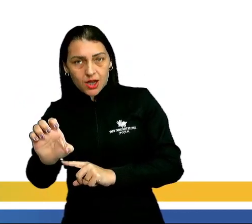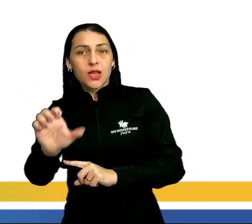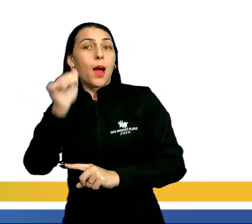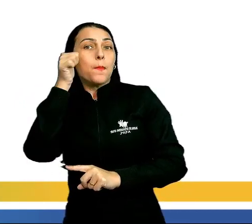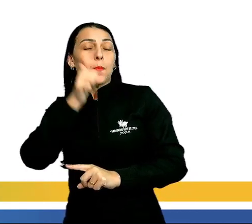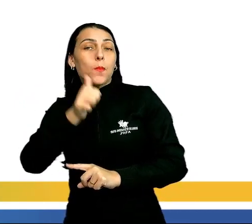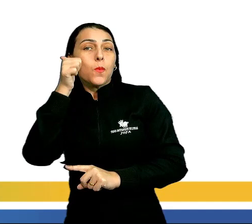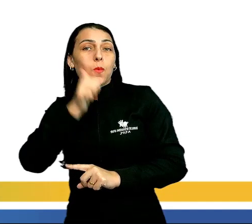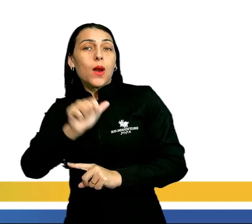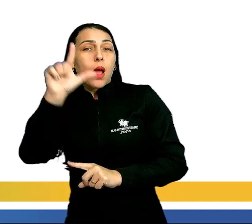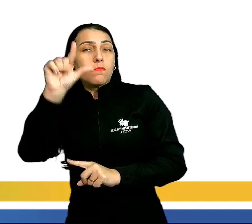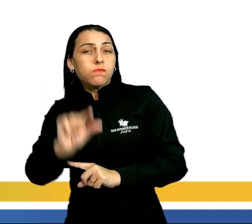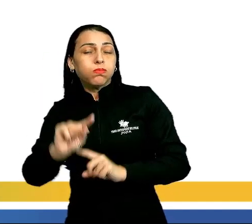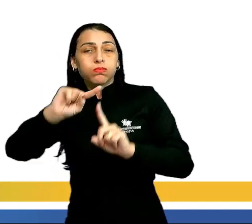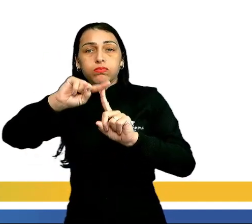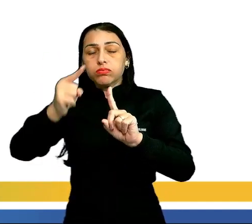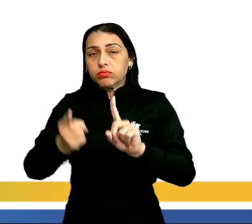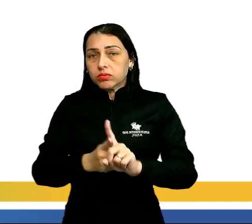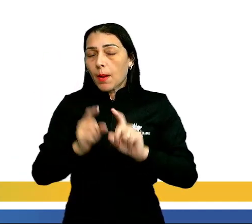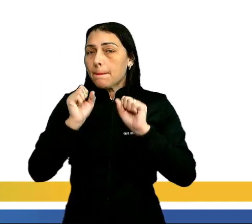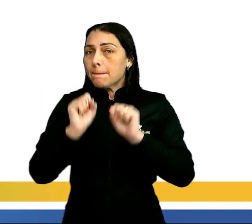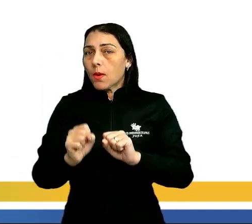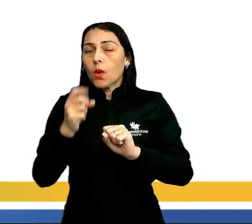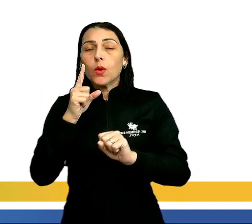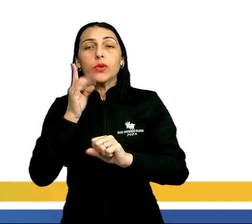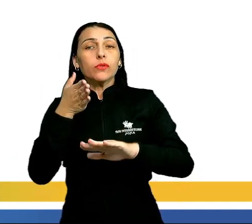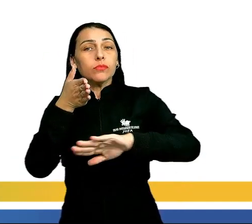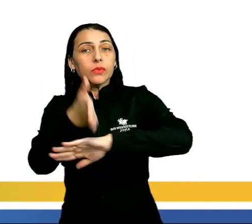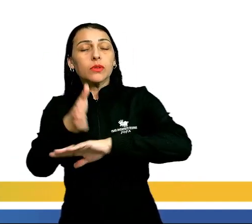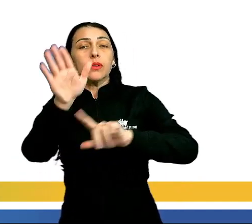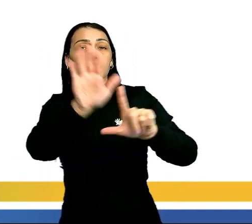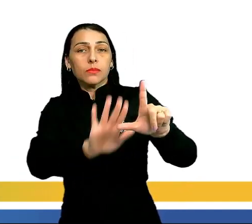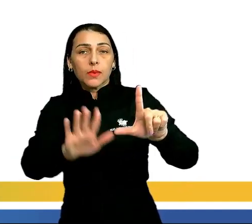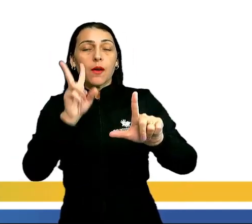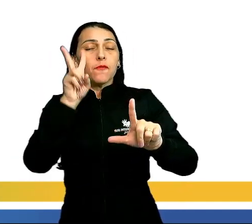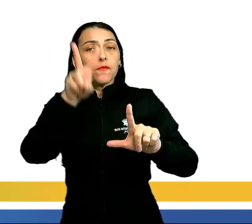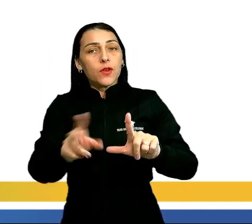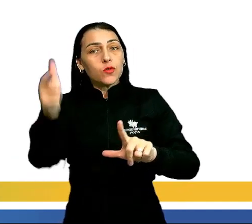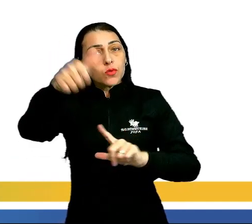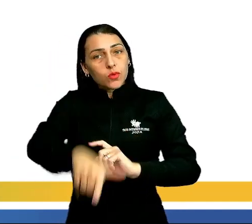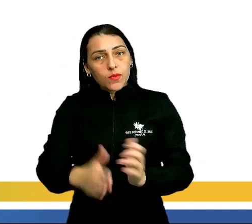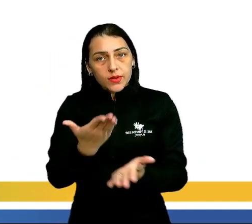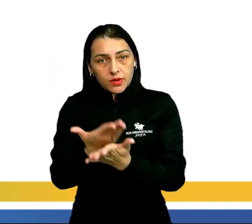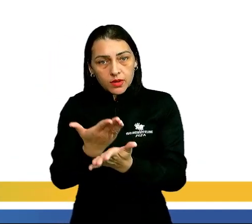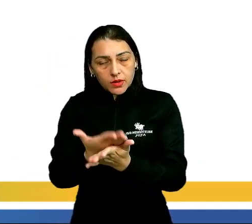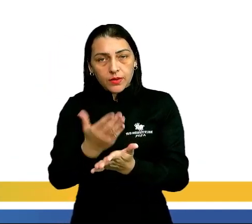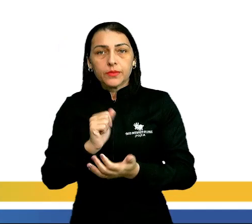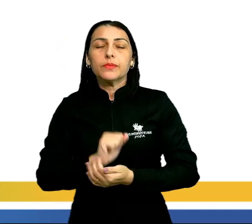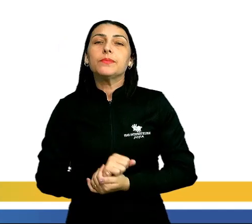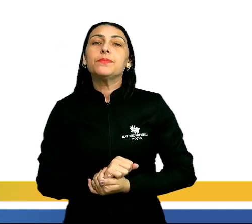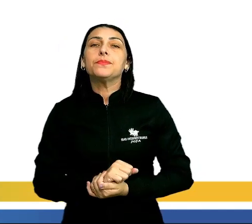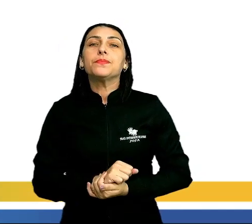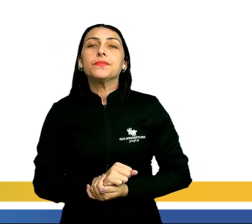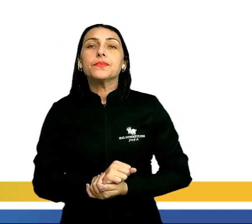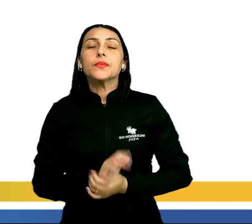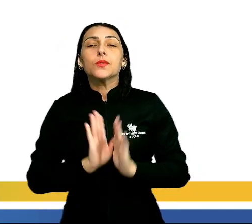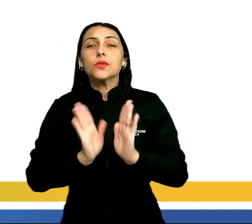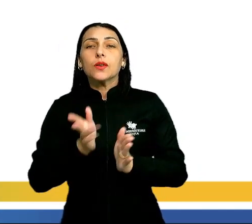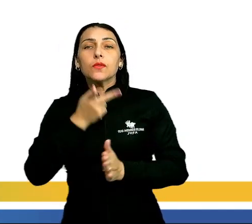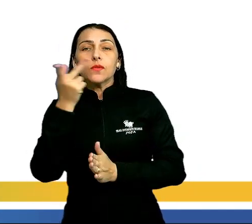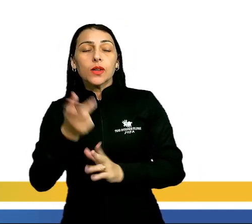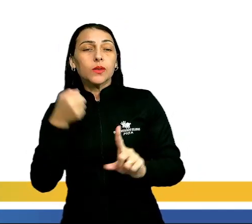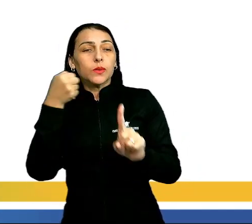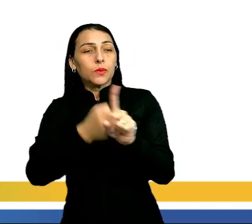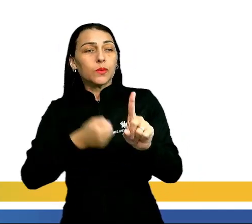esse cálculo, e como eu disse, vocês podem estar aí acessando para rever novamente. Então, como eu disse,